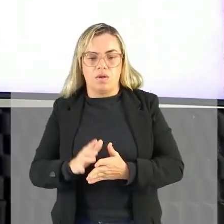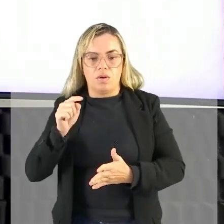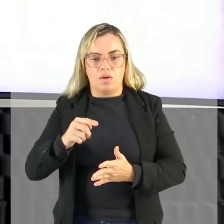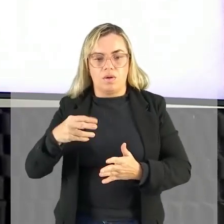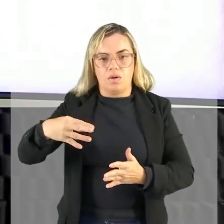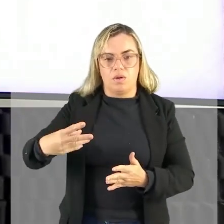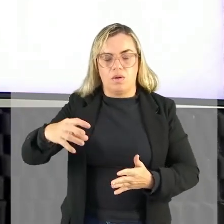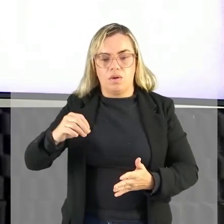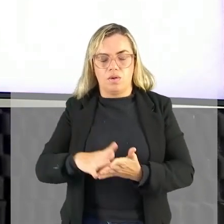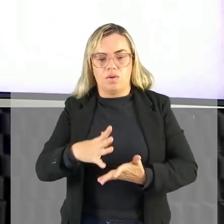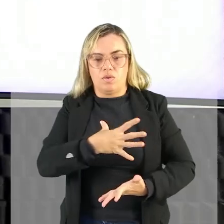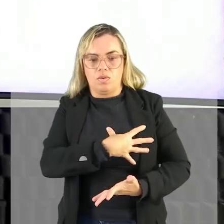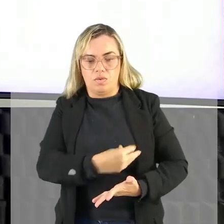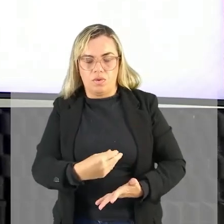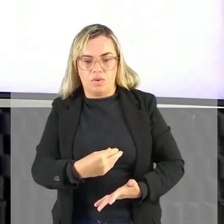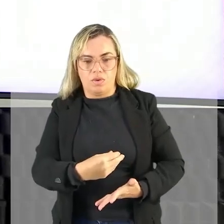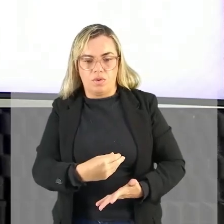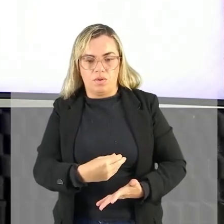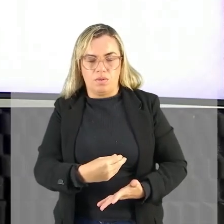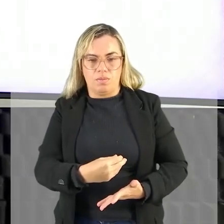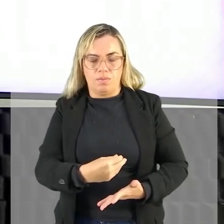filho